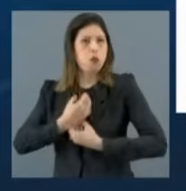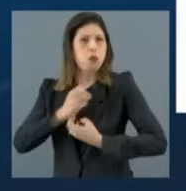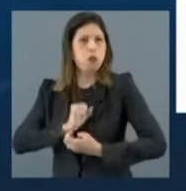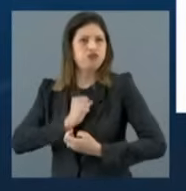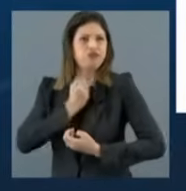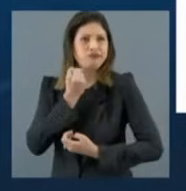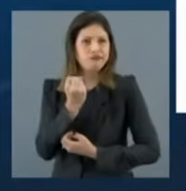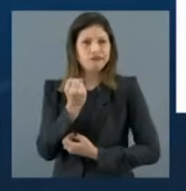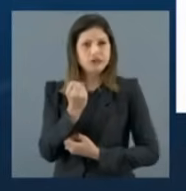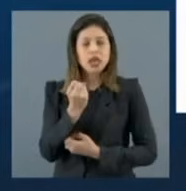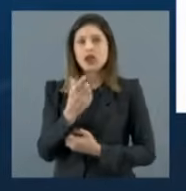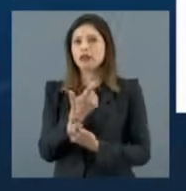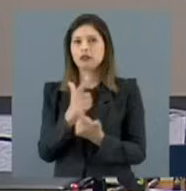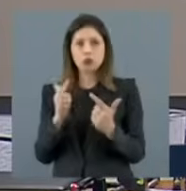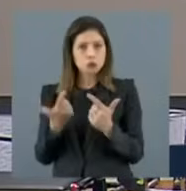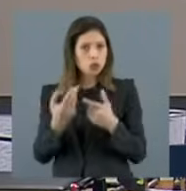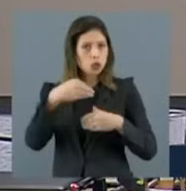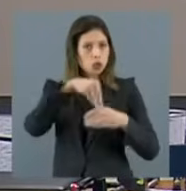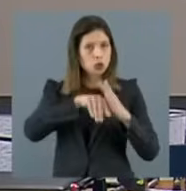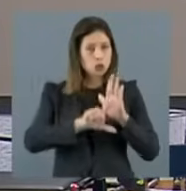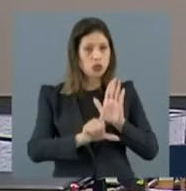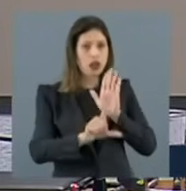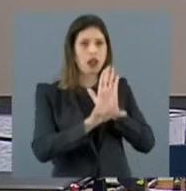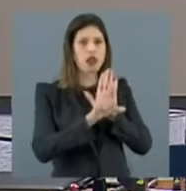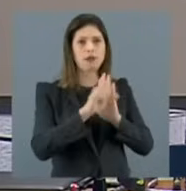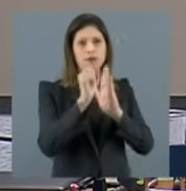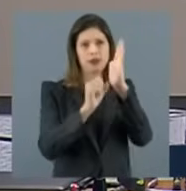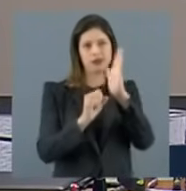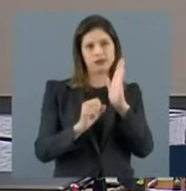tipificadas em nenhuma lei brasileira. É importante destacar isso.